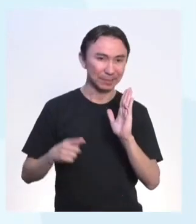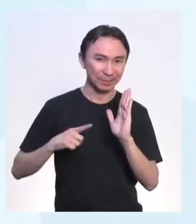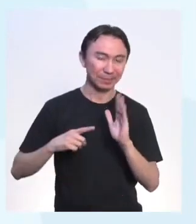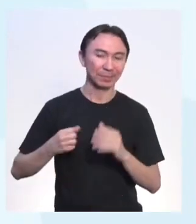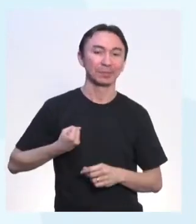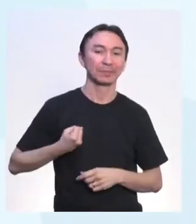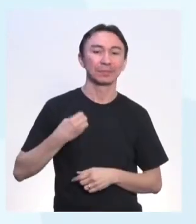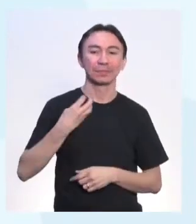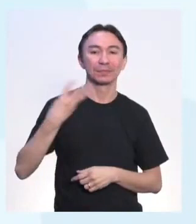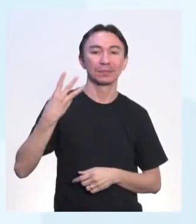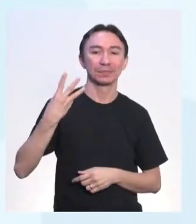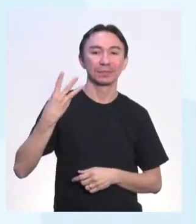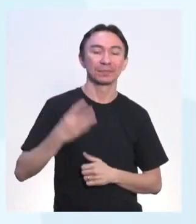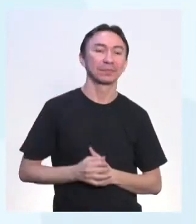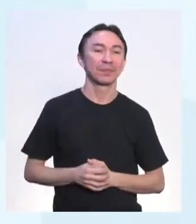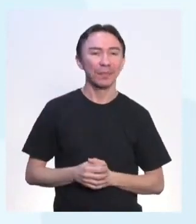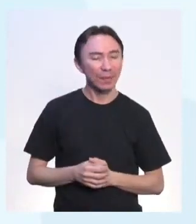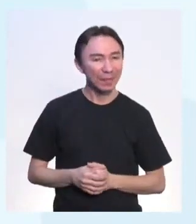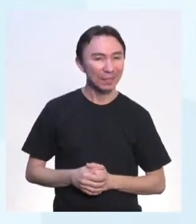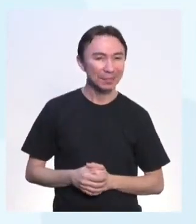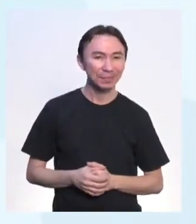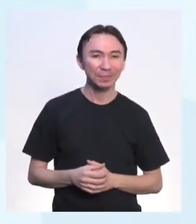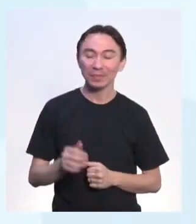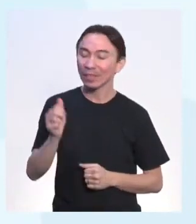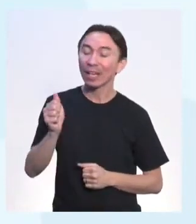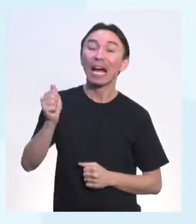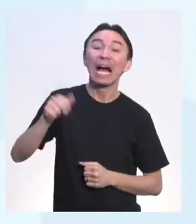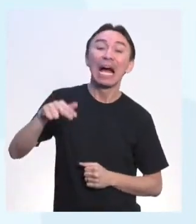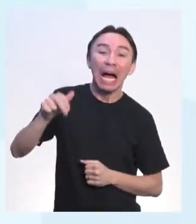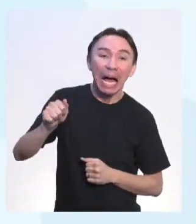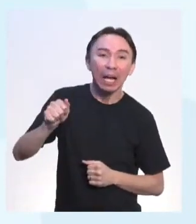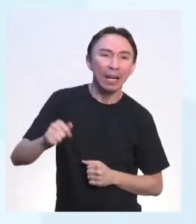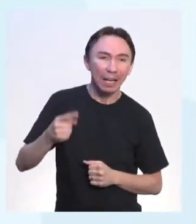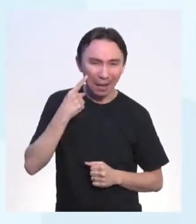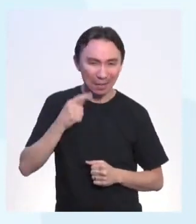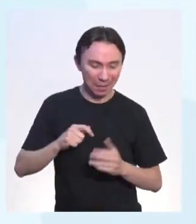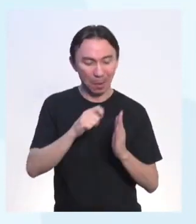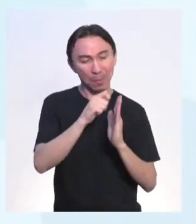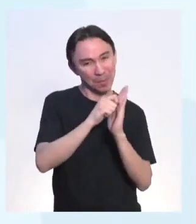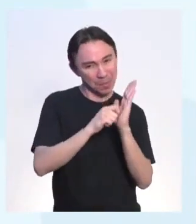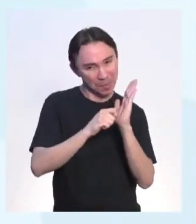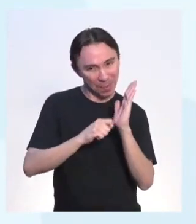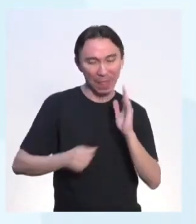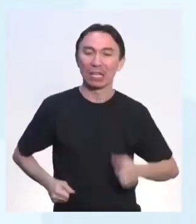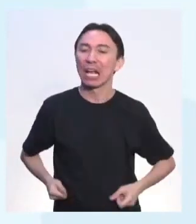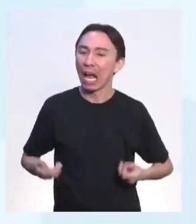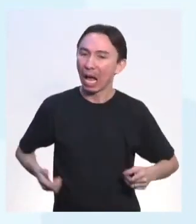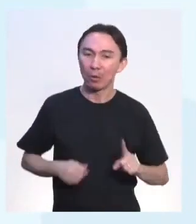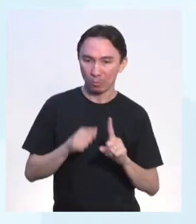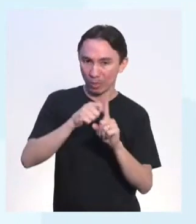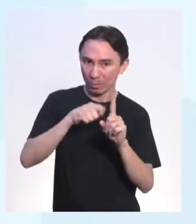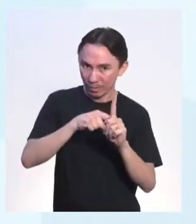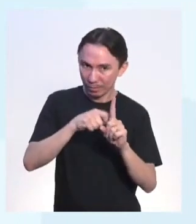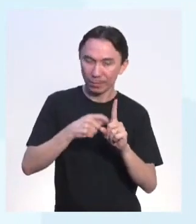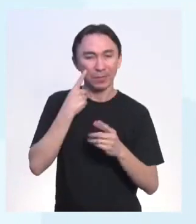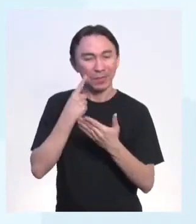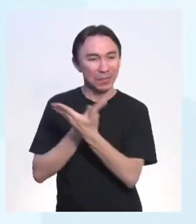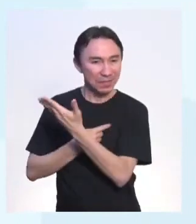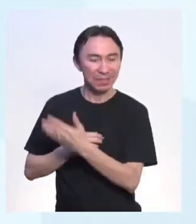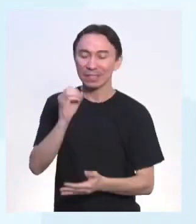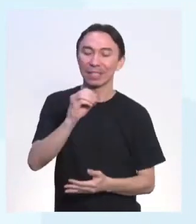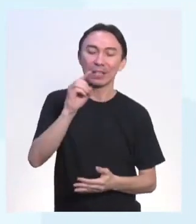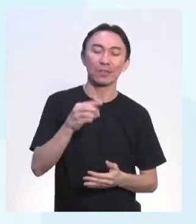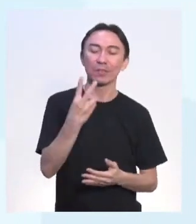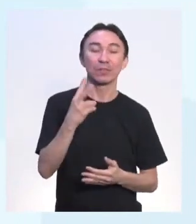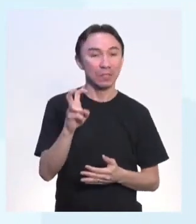3. Pessoal, a Ana anotou os seus gastos mensais. Olha os valores. 0,25